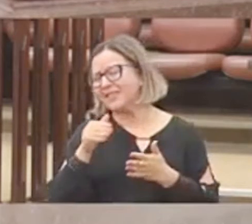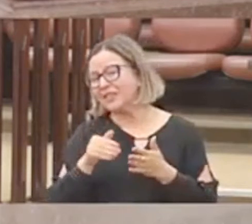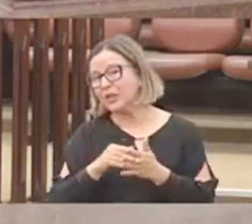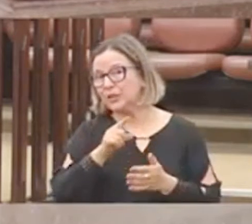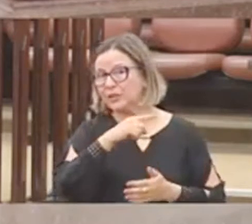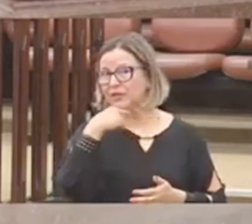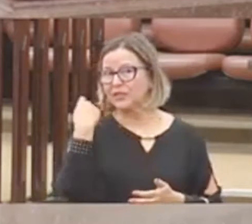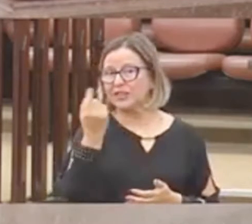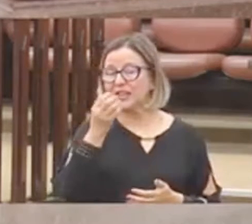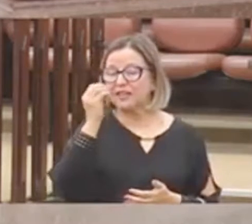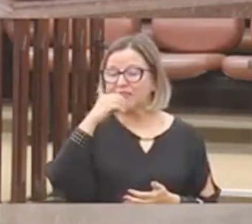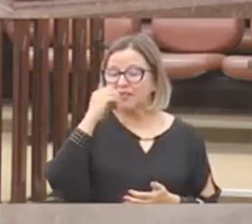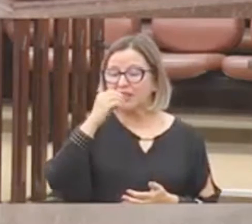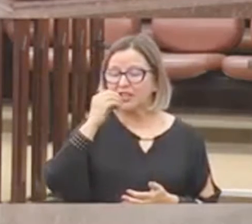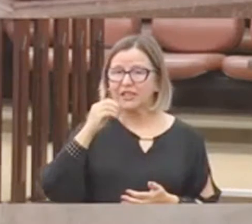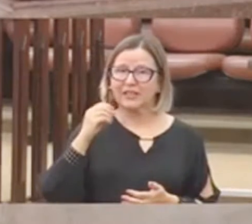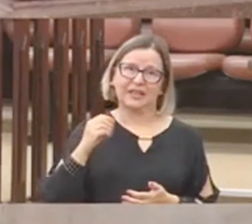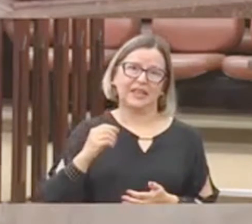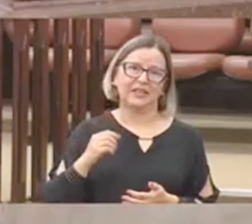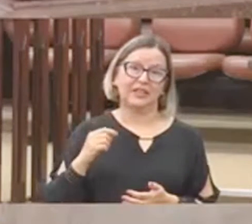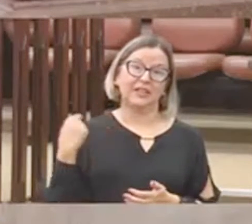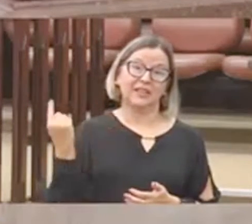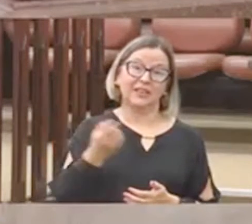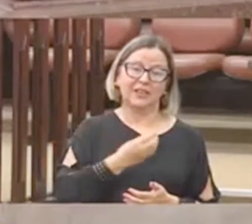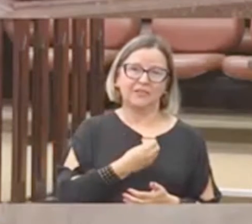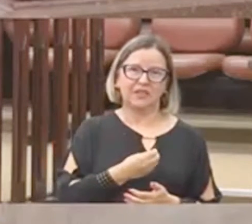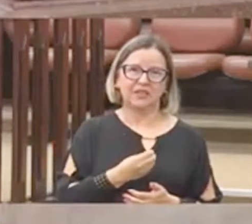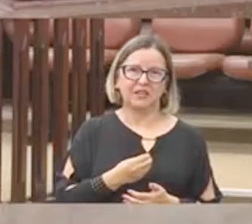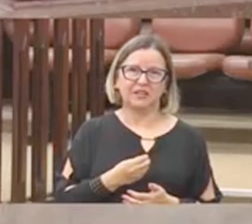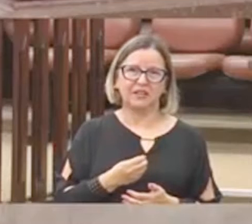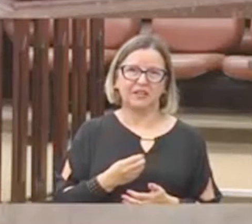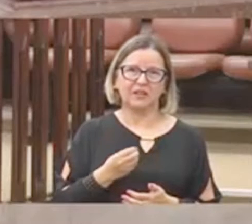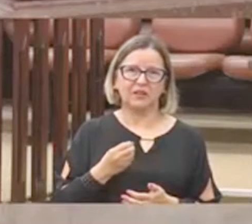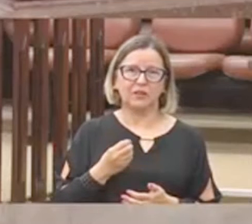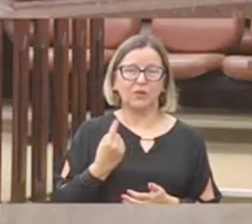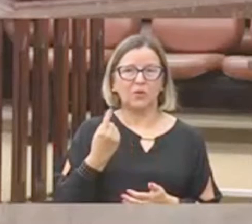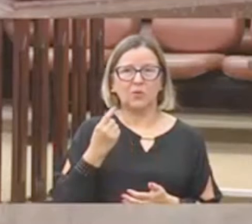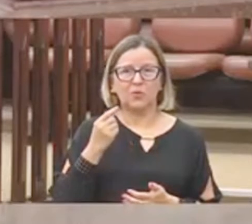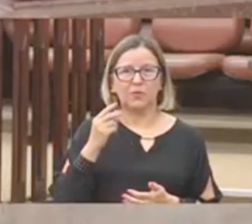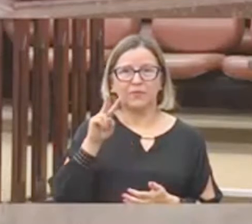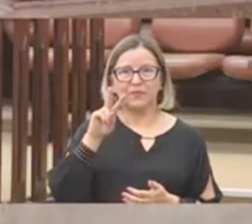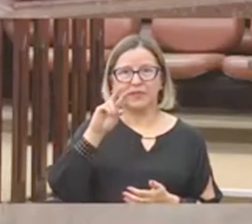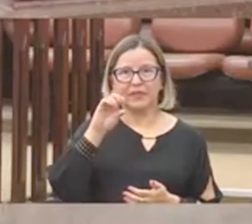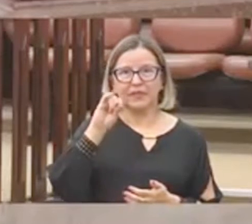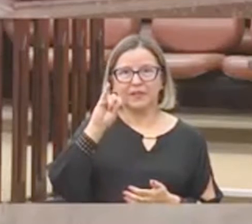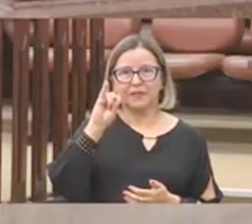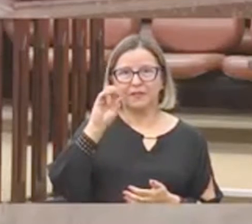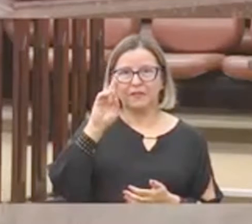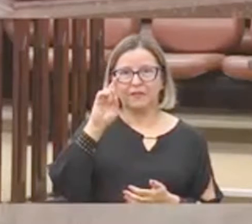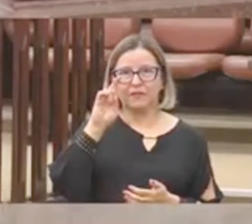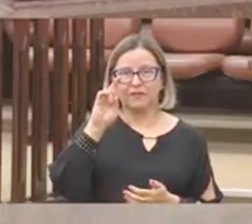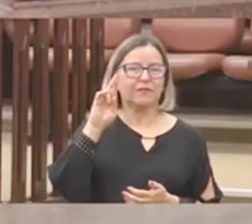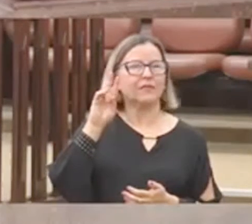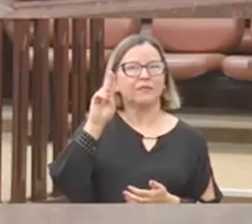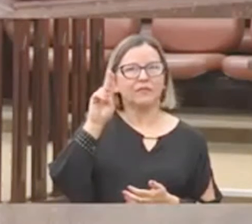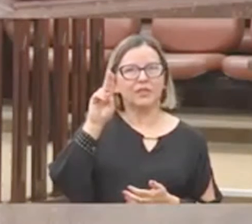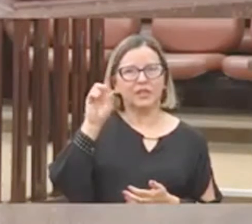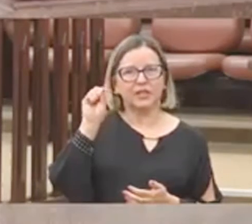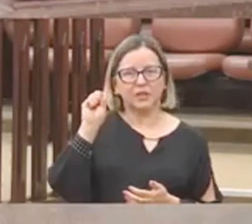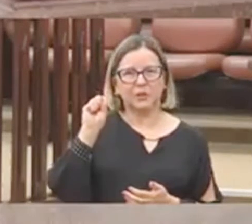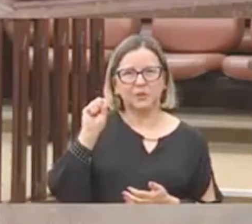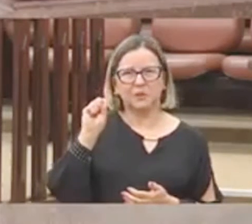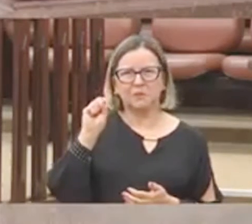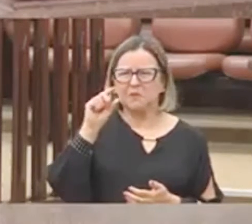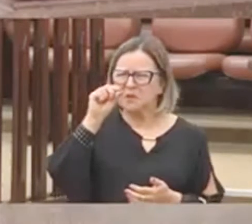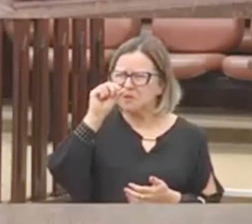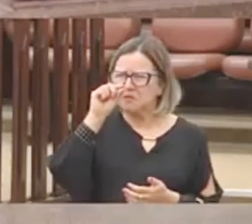ser humano. Um pequeno vírus, algo invisível a olhos nus, está forçando a paralisação da atividade